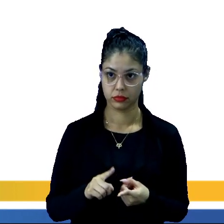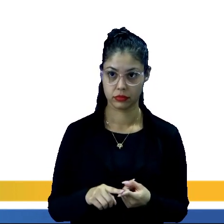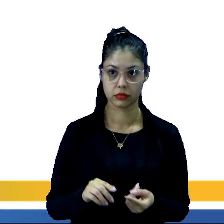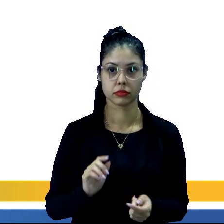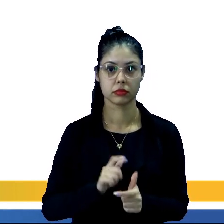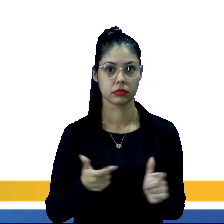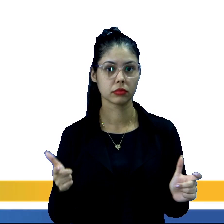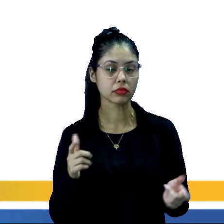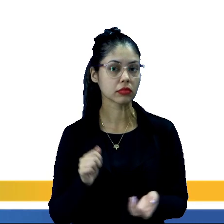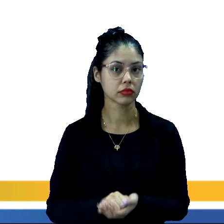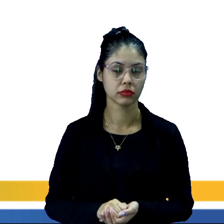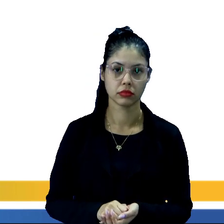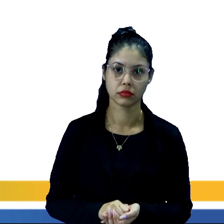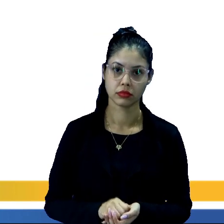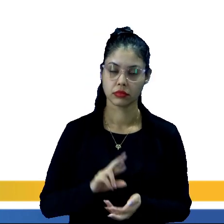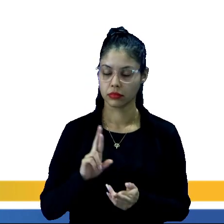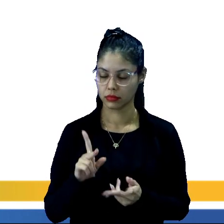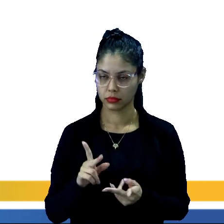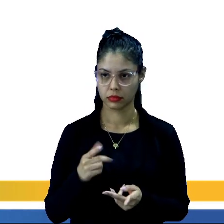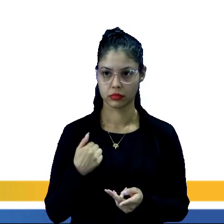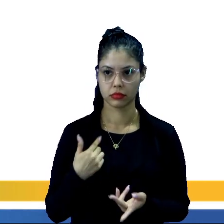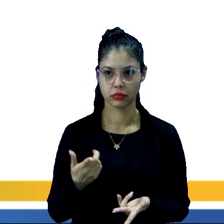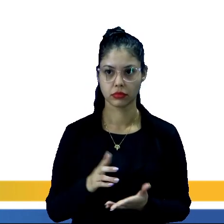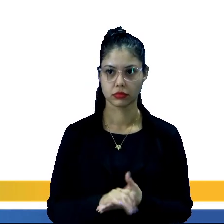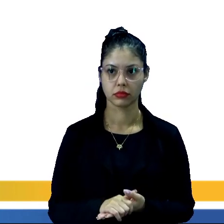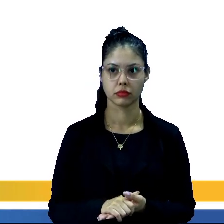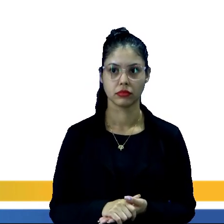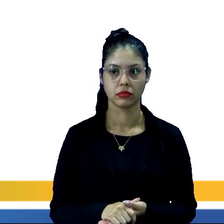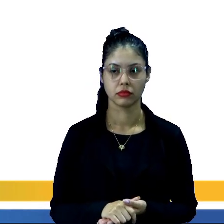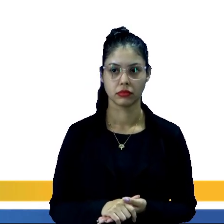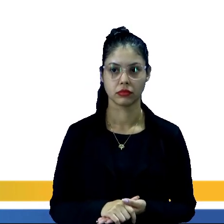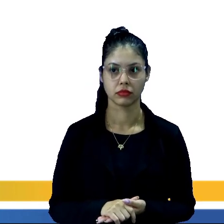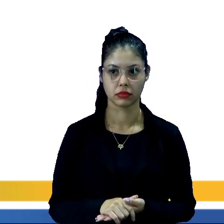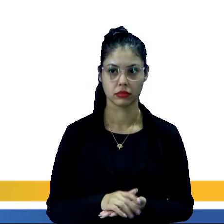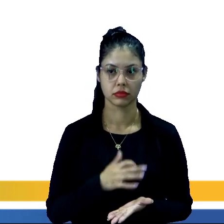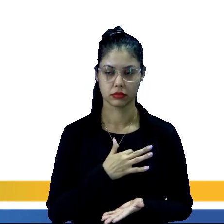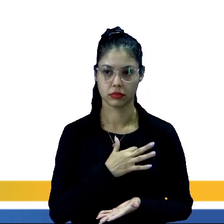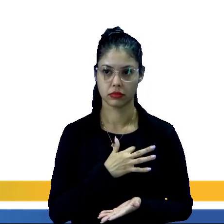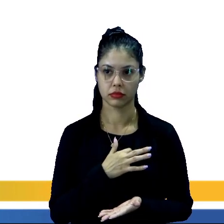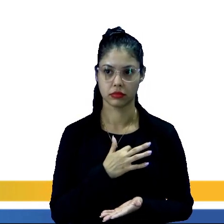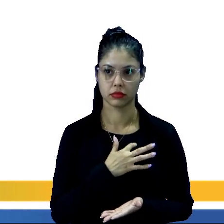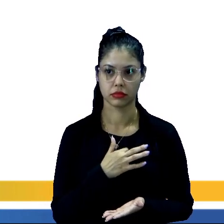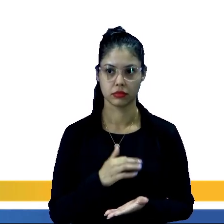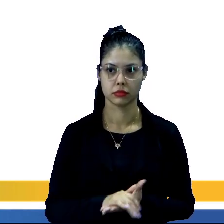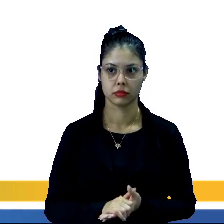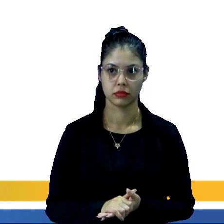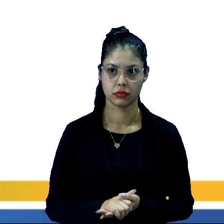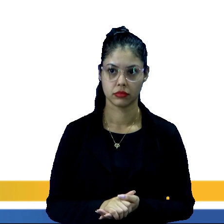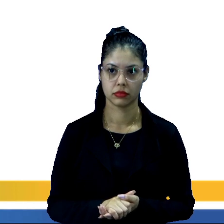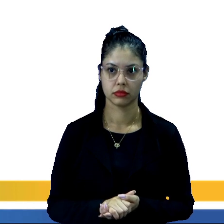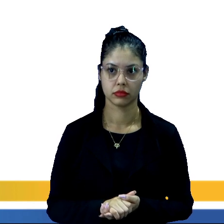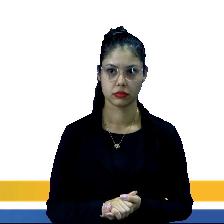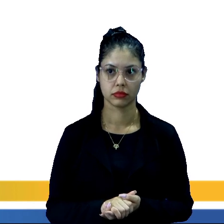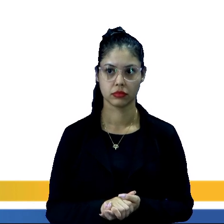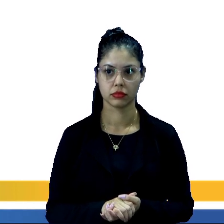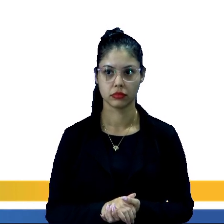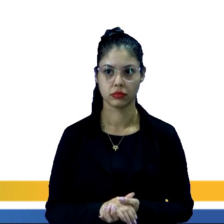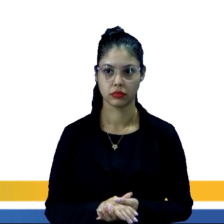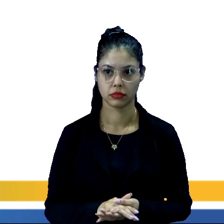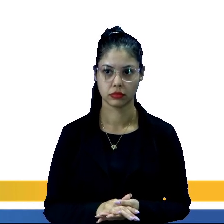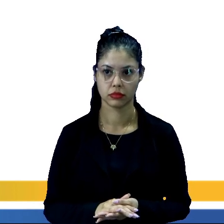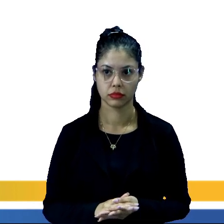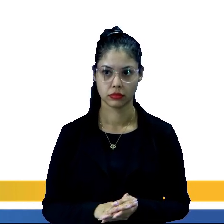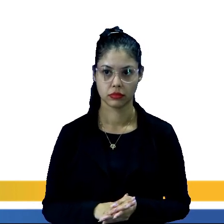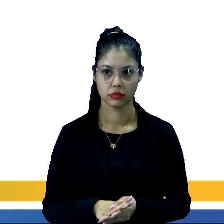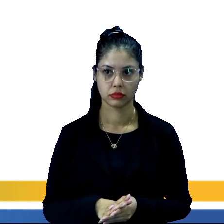se a maioria eu não vou ser diferente, né? Aí temos o do meio ali, né? Sou muçulmano porque